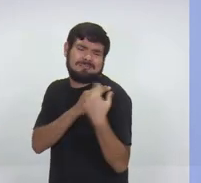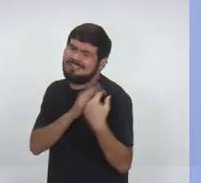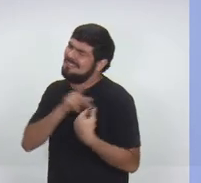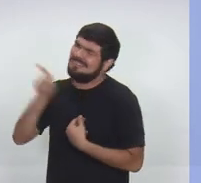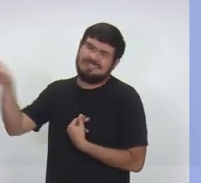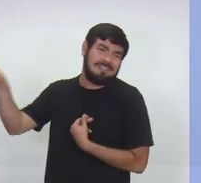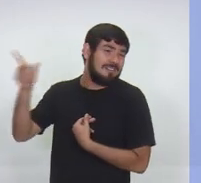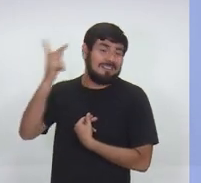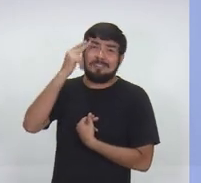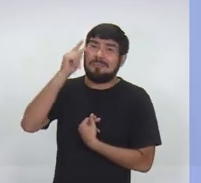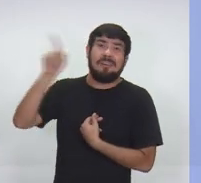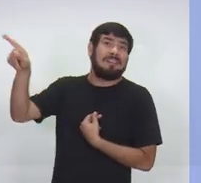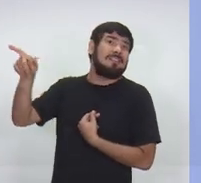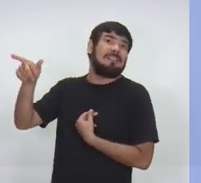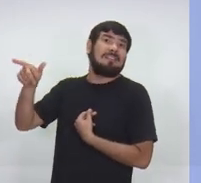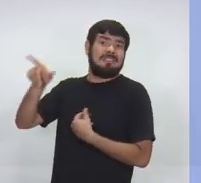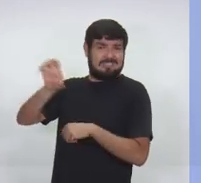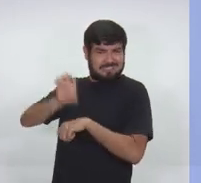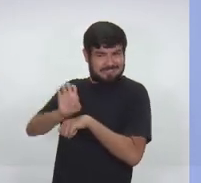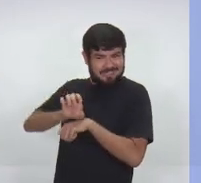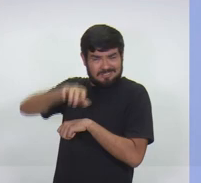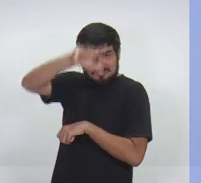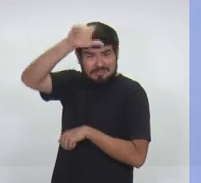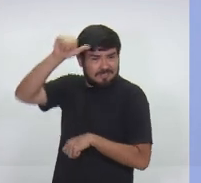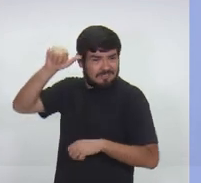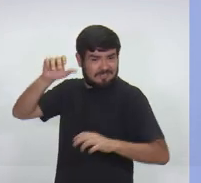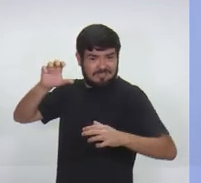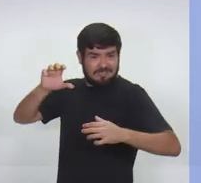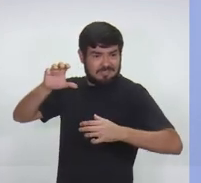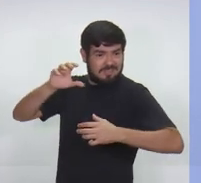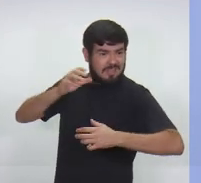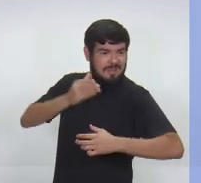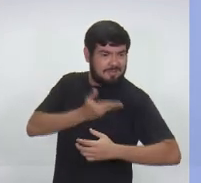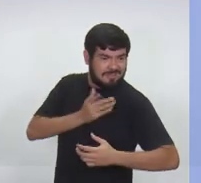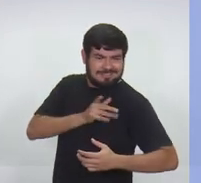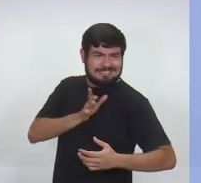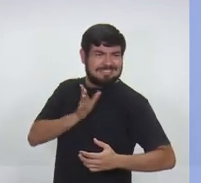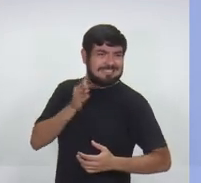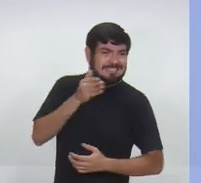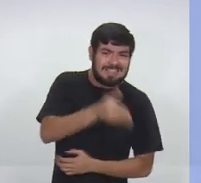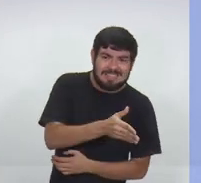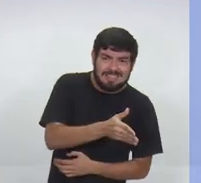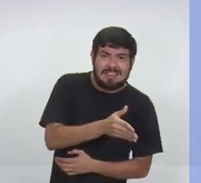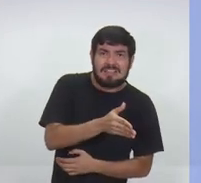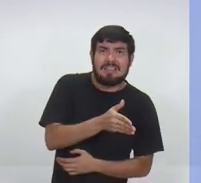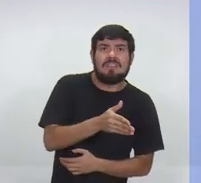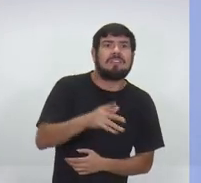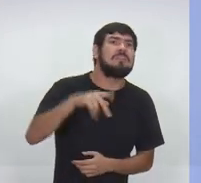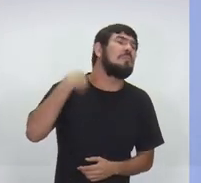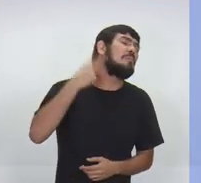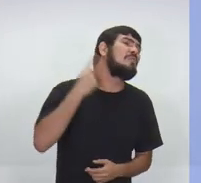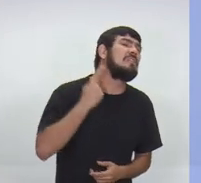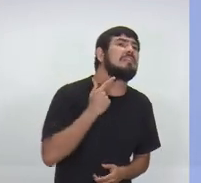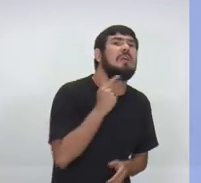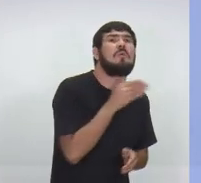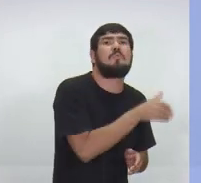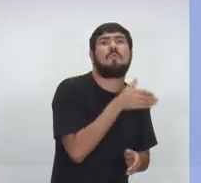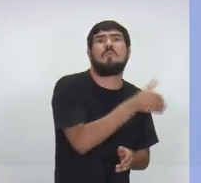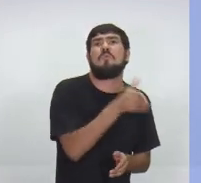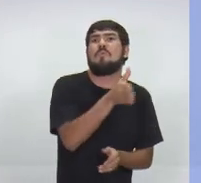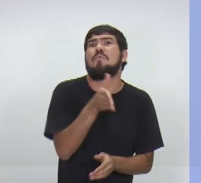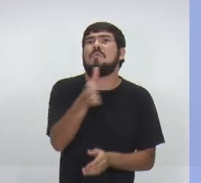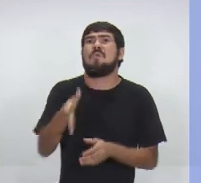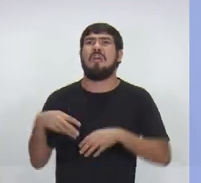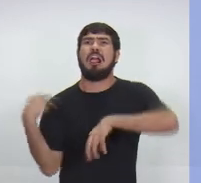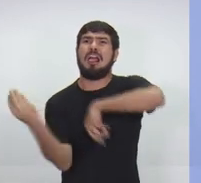saber que o estado do amazonas não da ammiga não não dá para sair fazendo política misturando com a administração